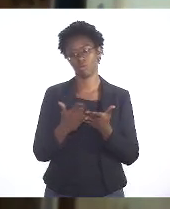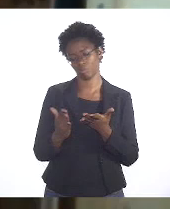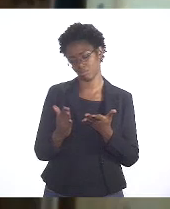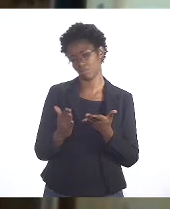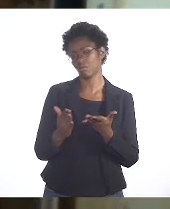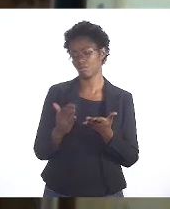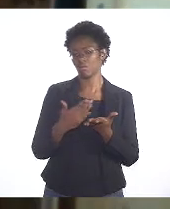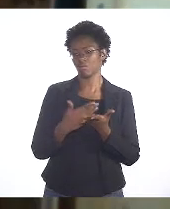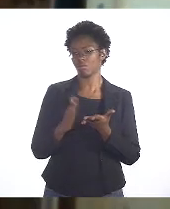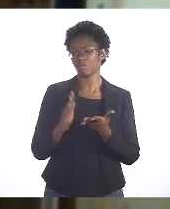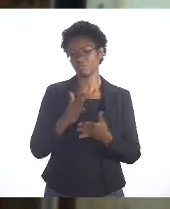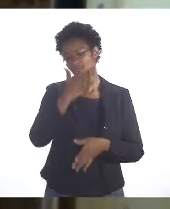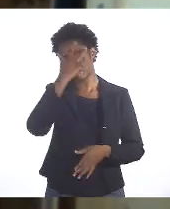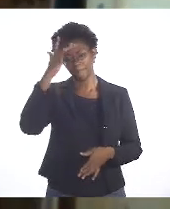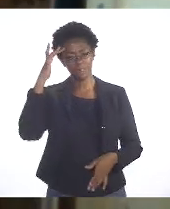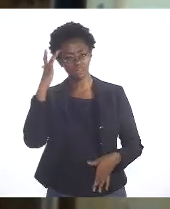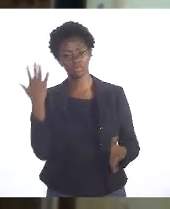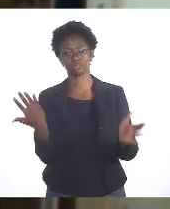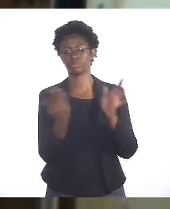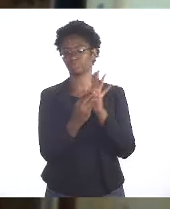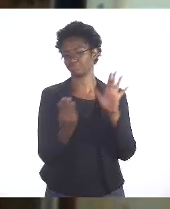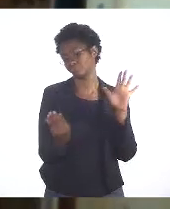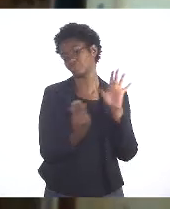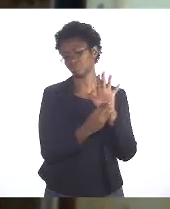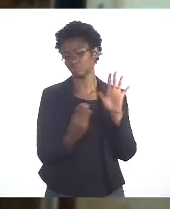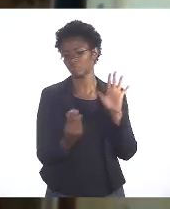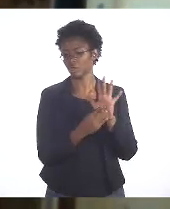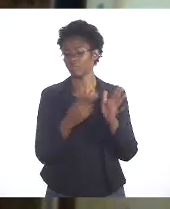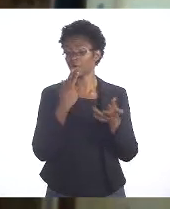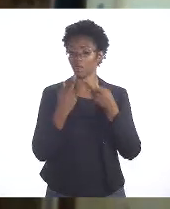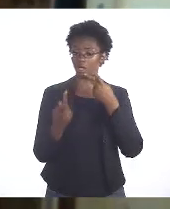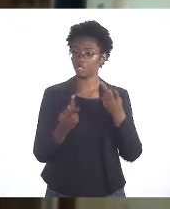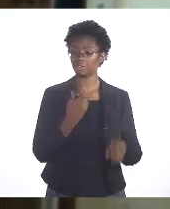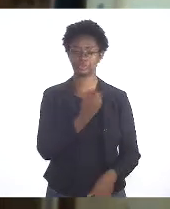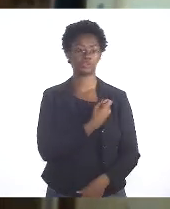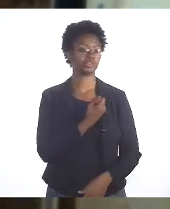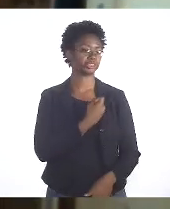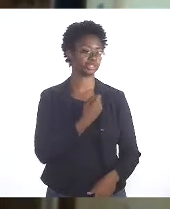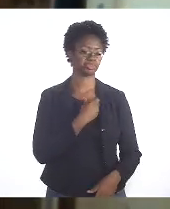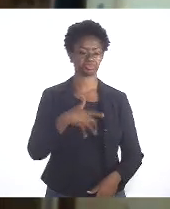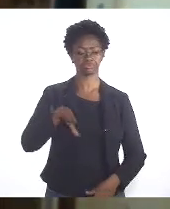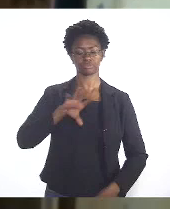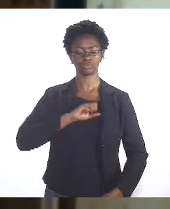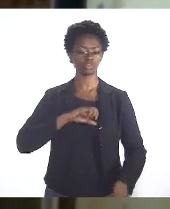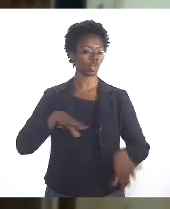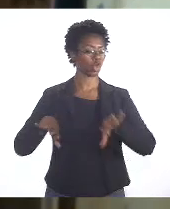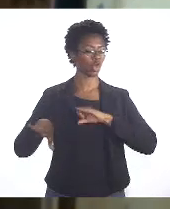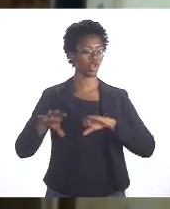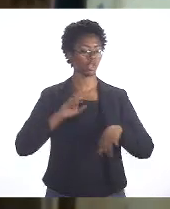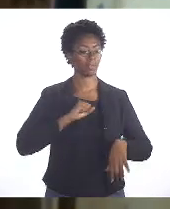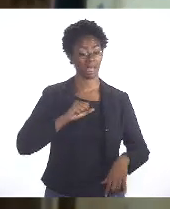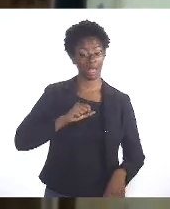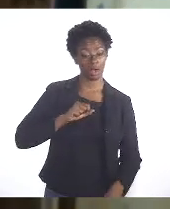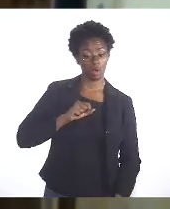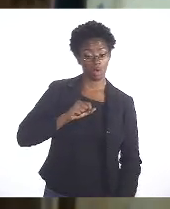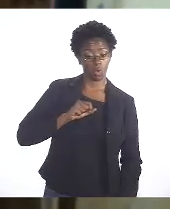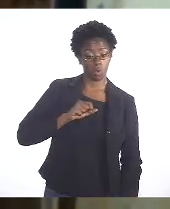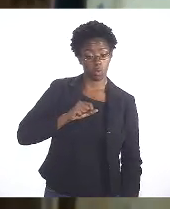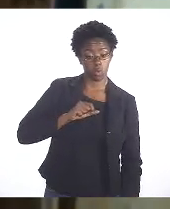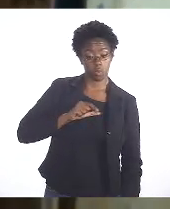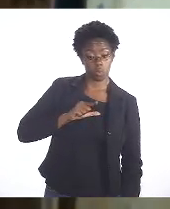rede pessoas postarem dizendo que o número de contaminados tem aumentado e